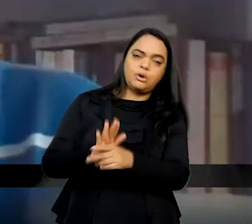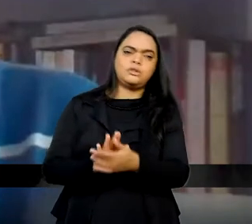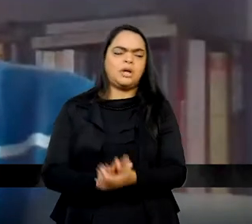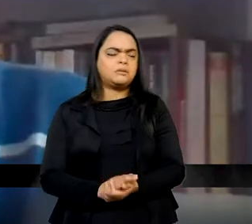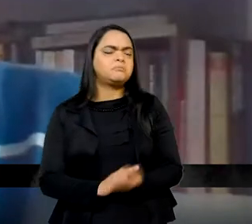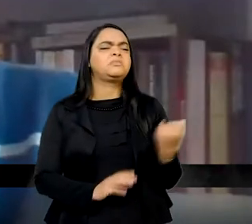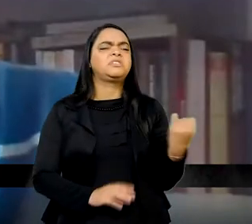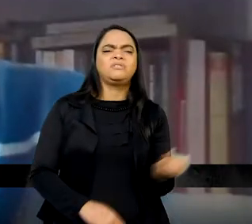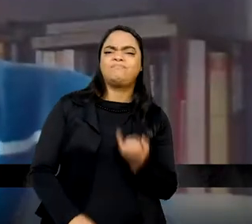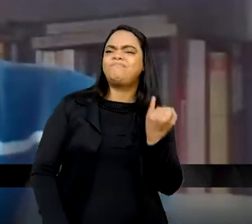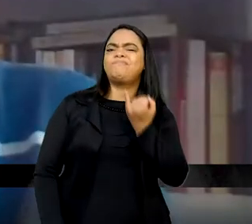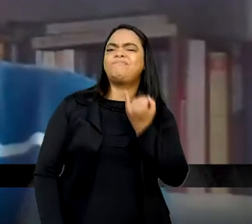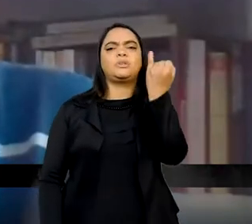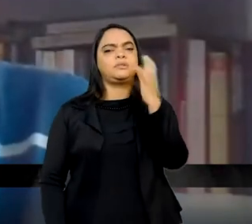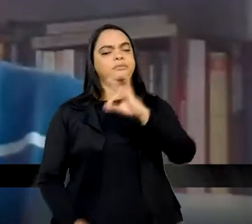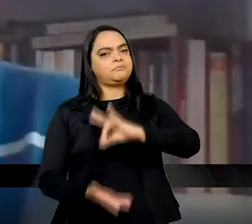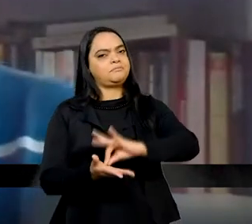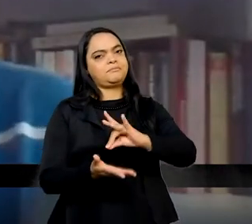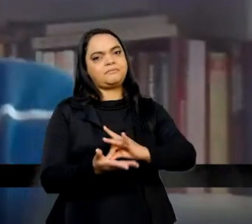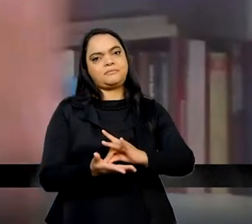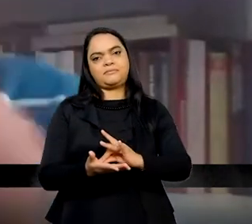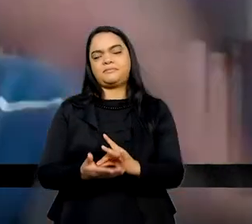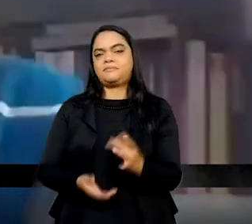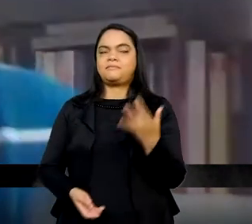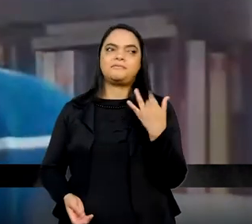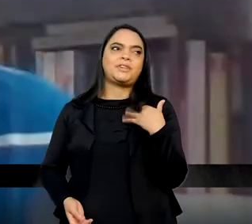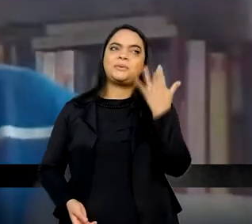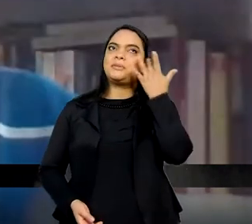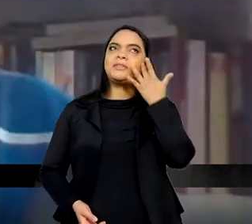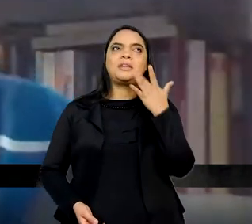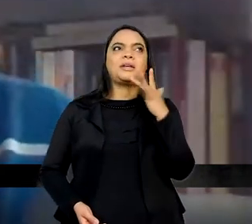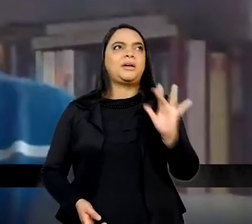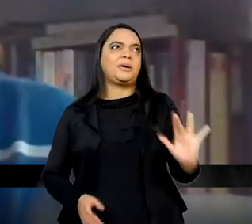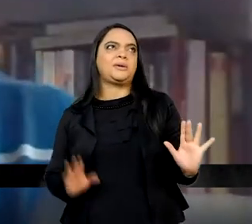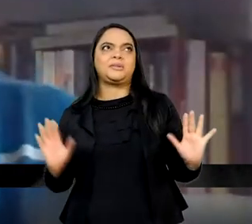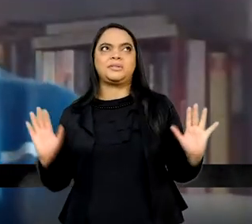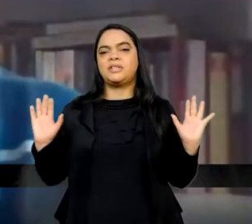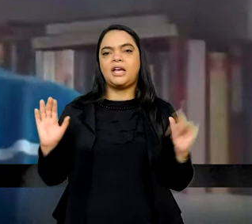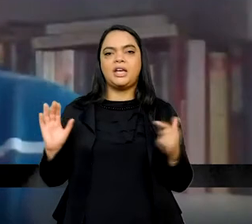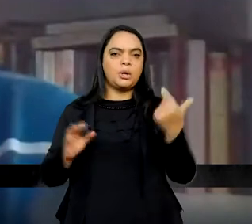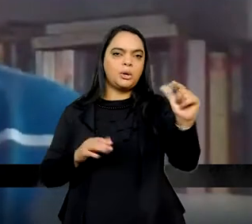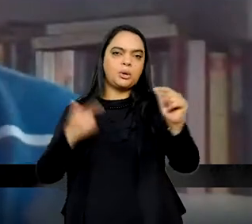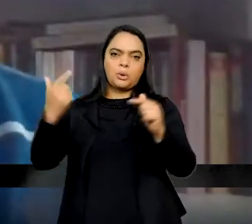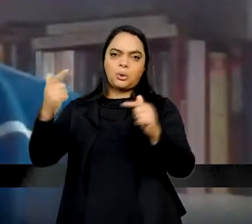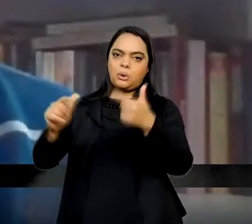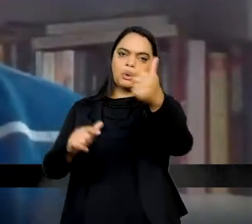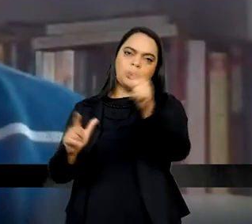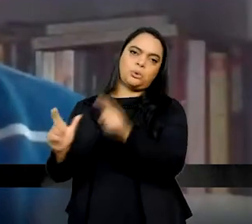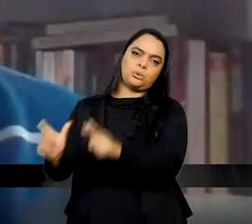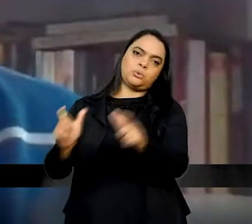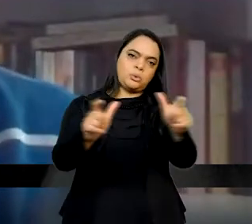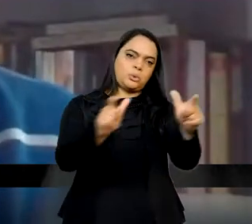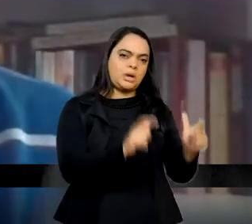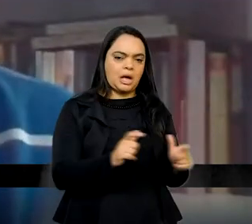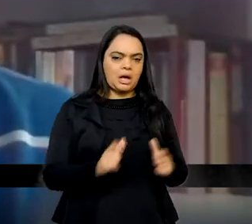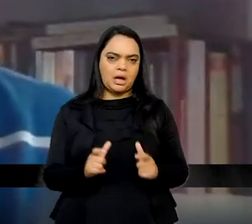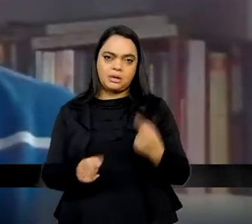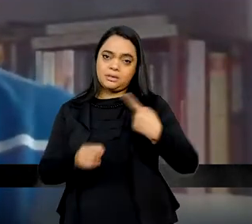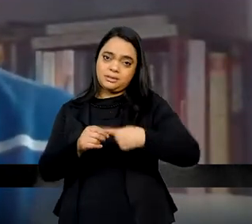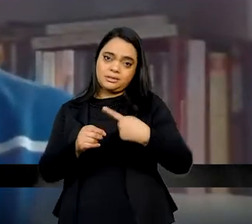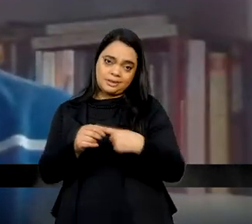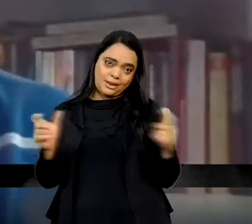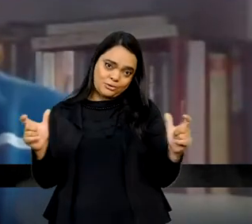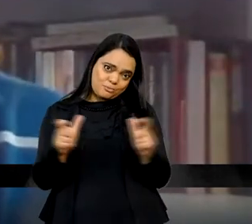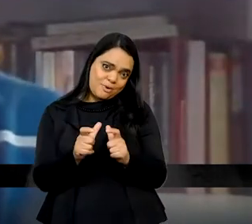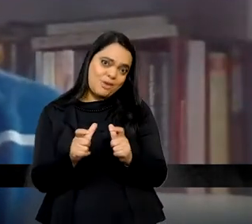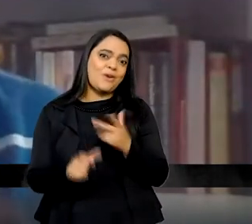muito importante, né? Não sei se haveria possibilidade em outras localidades, né? Cidades menores é mais